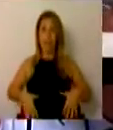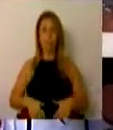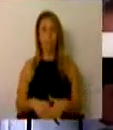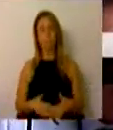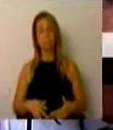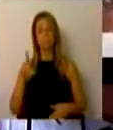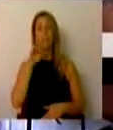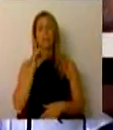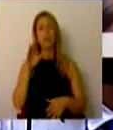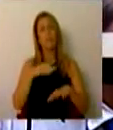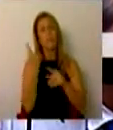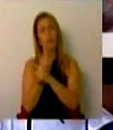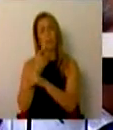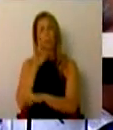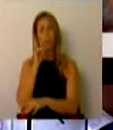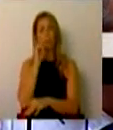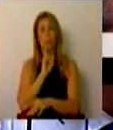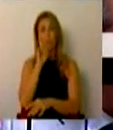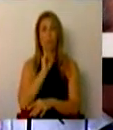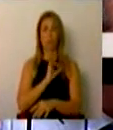várias senhoras deputadas referiram à questão das greves,